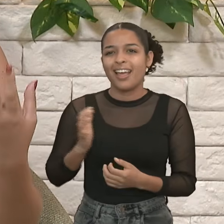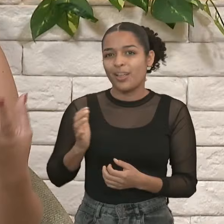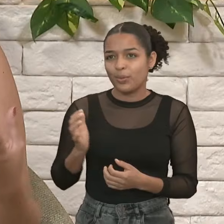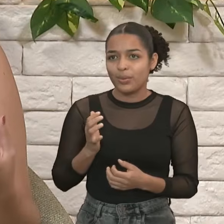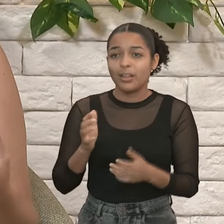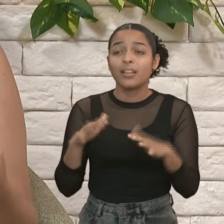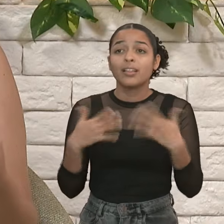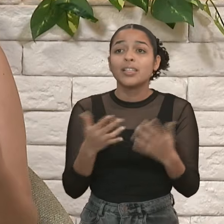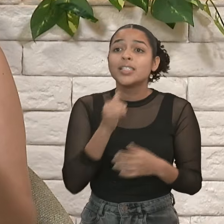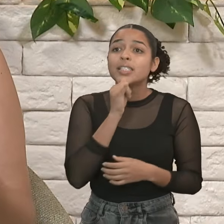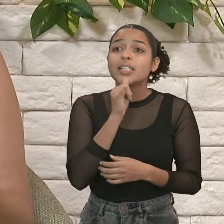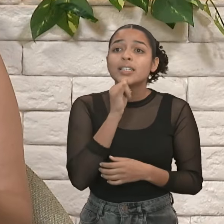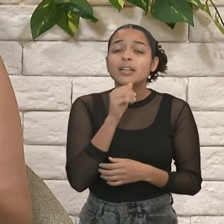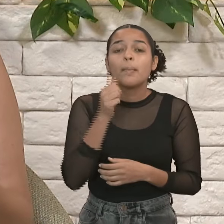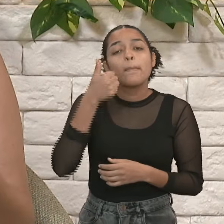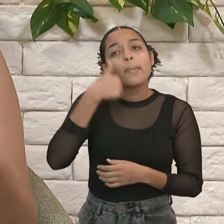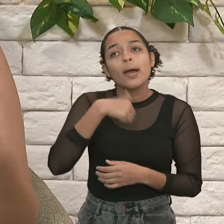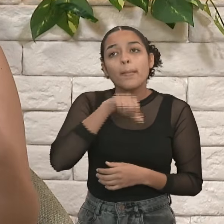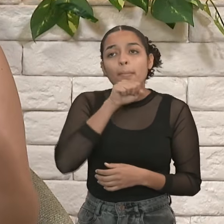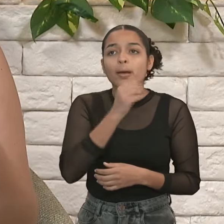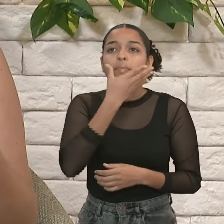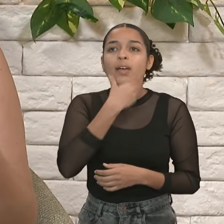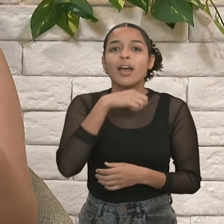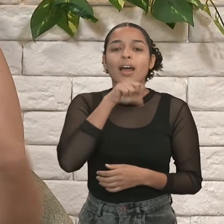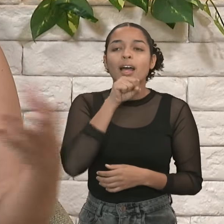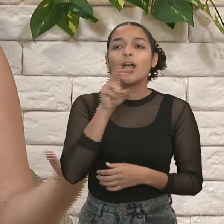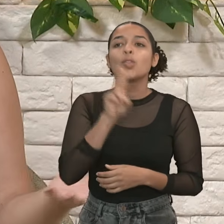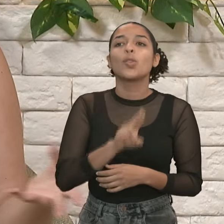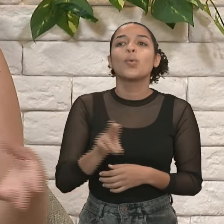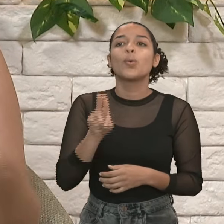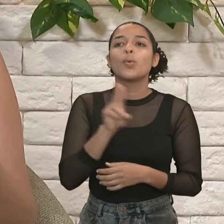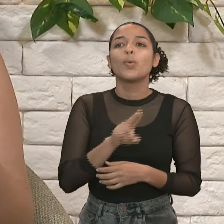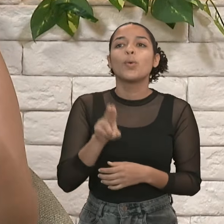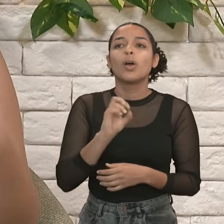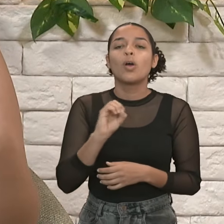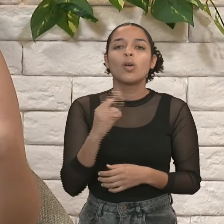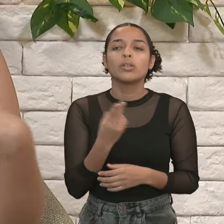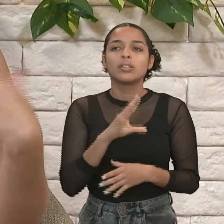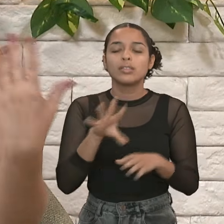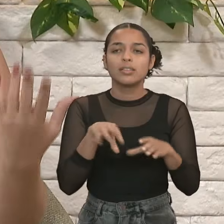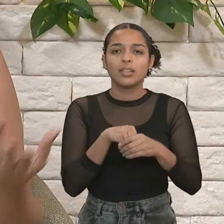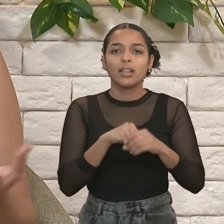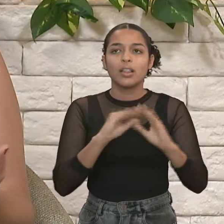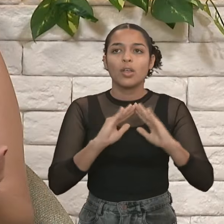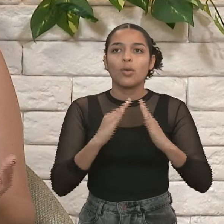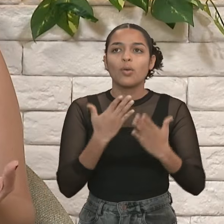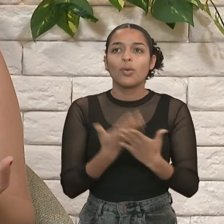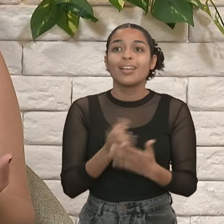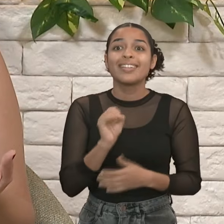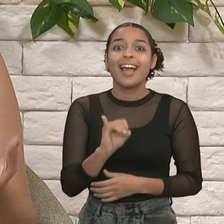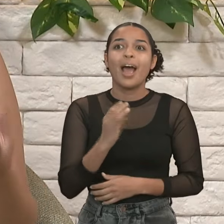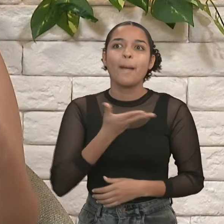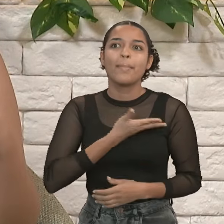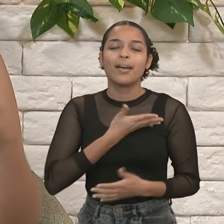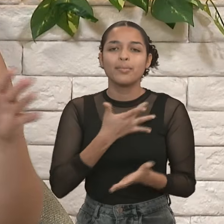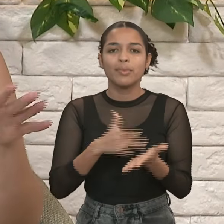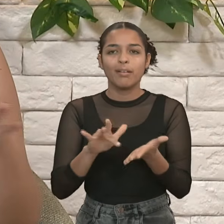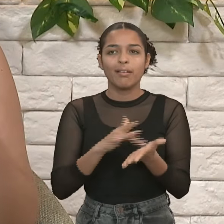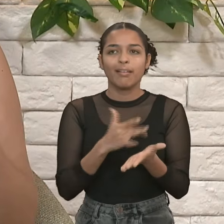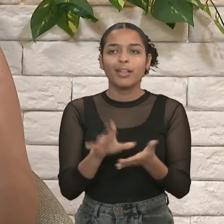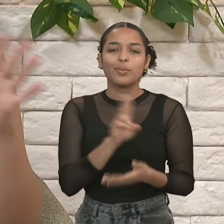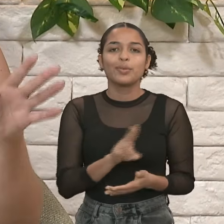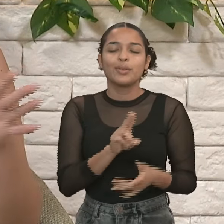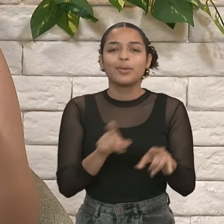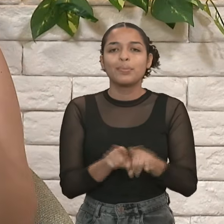uso da família, na escola, com os pares. Então, a gente sempre quando vai pensar em prejuízo,